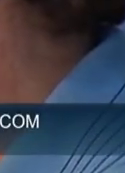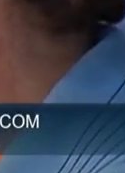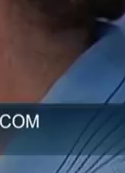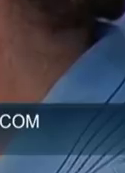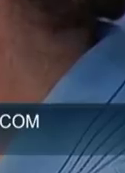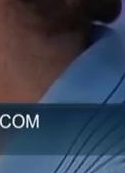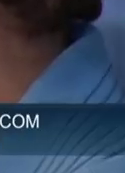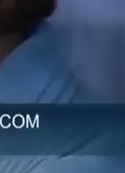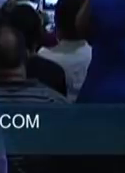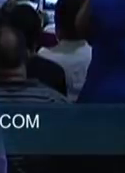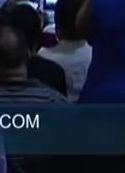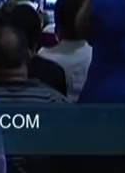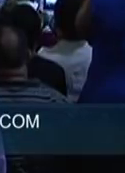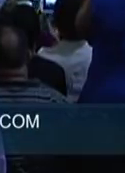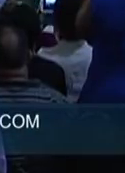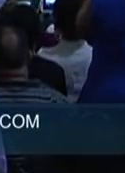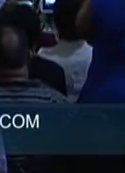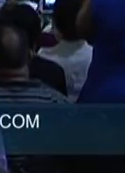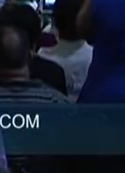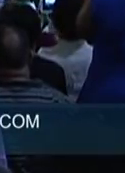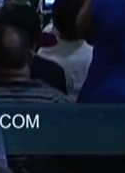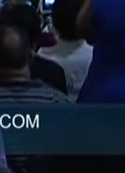Brasil.